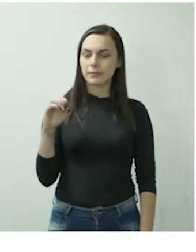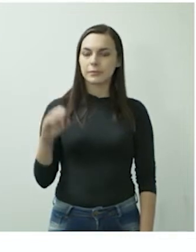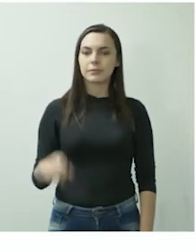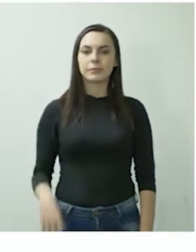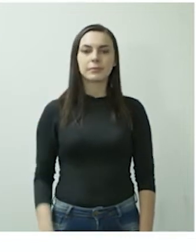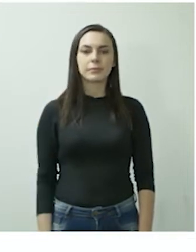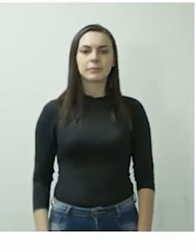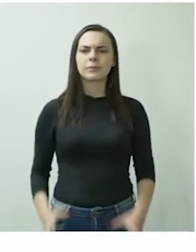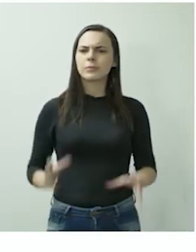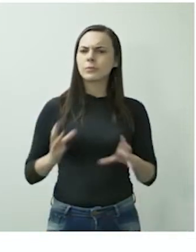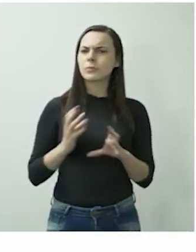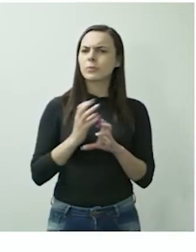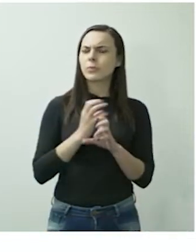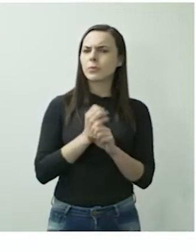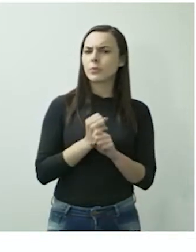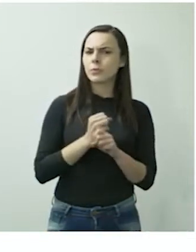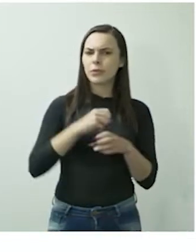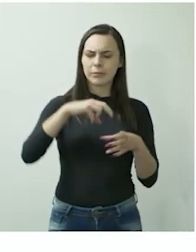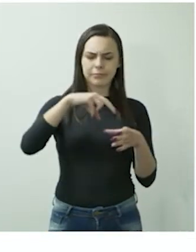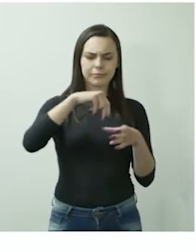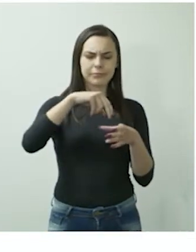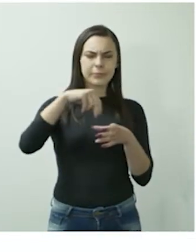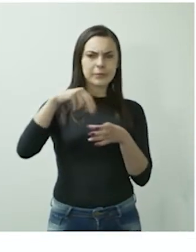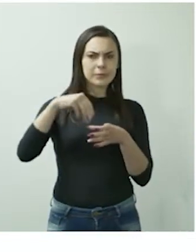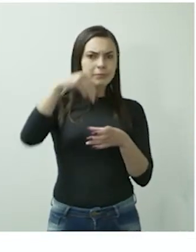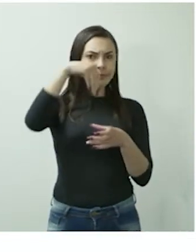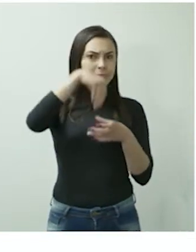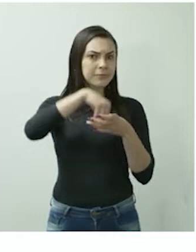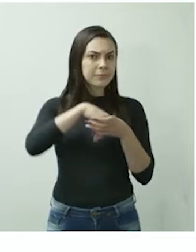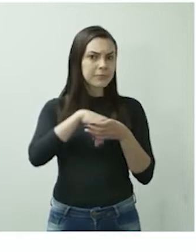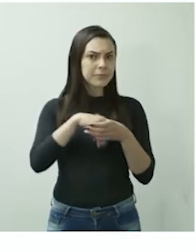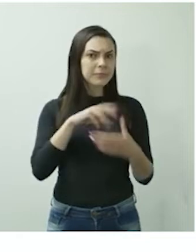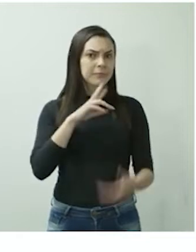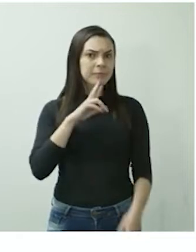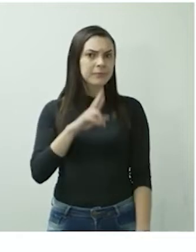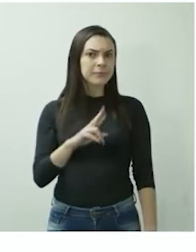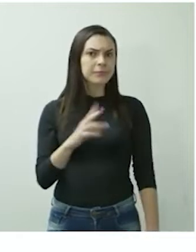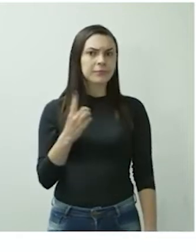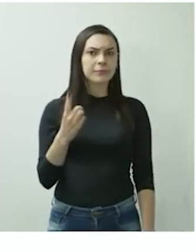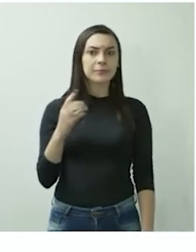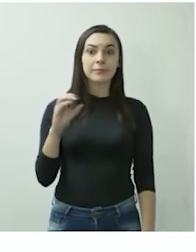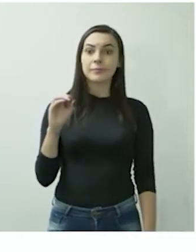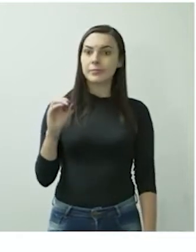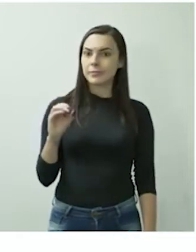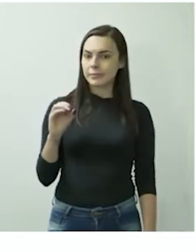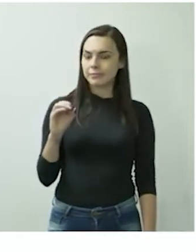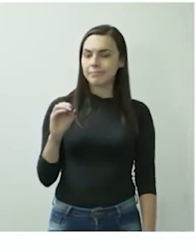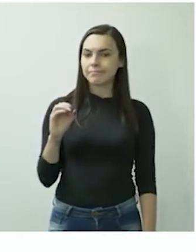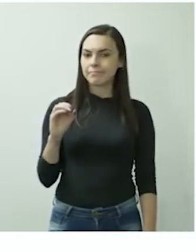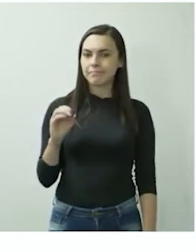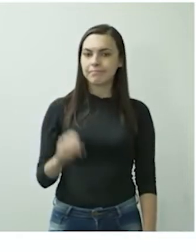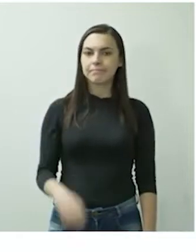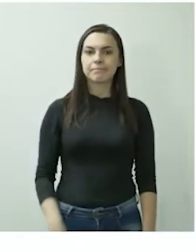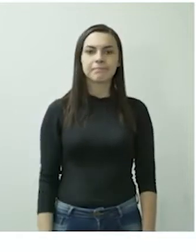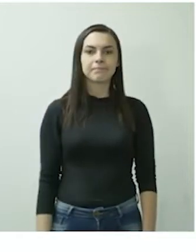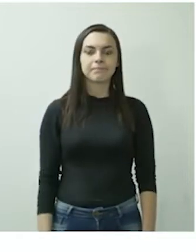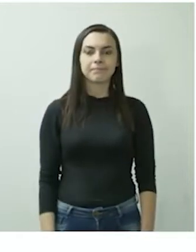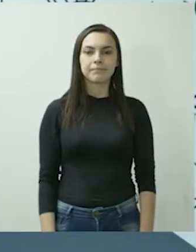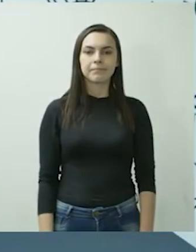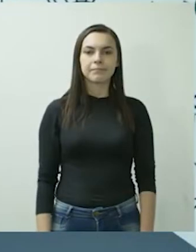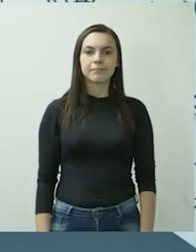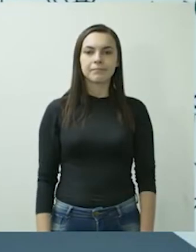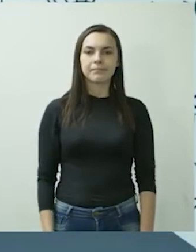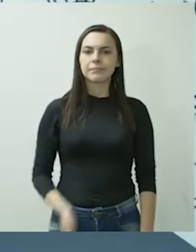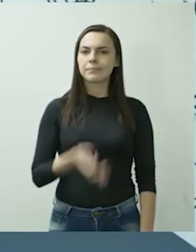1, 2, 3, 4, 5, 6, 7, 8, 9, 10. O total de tampinhas do pote são 10 tampinhas. O